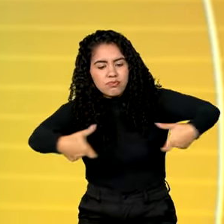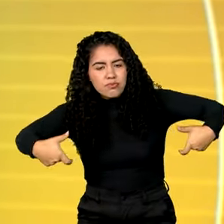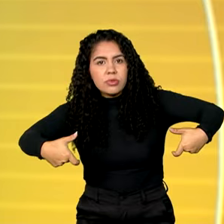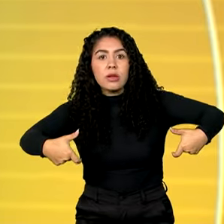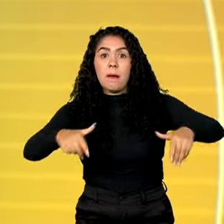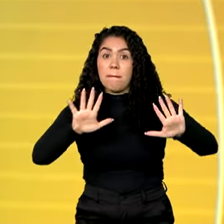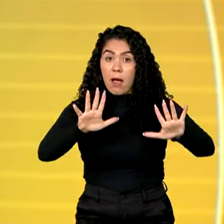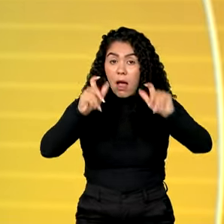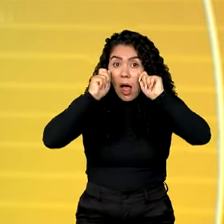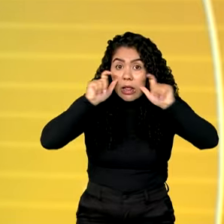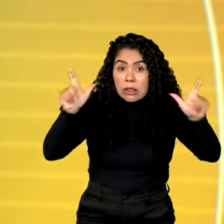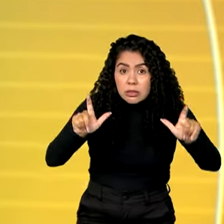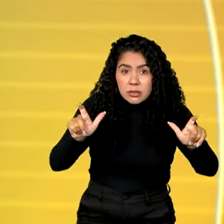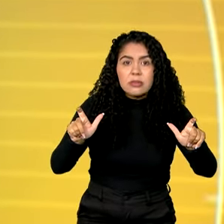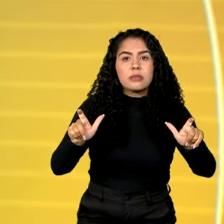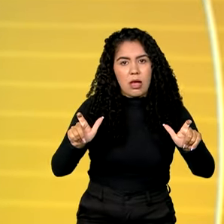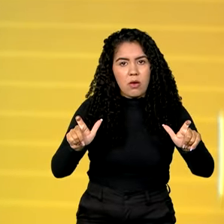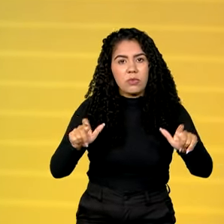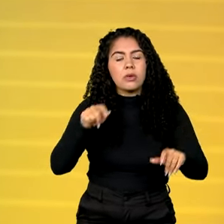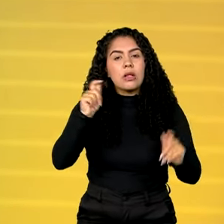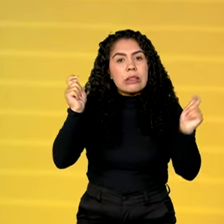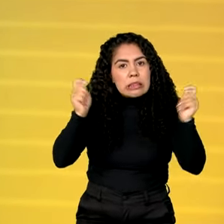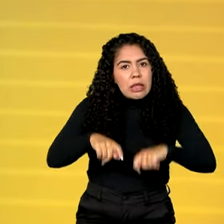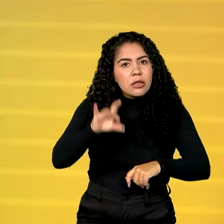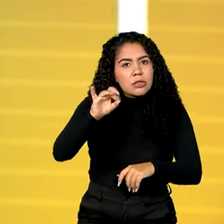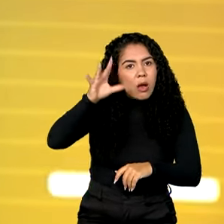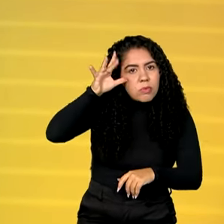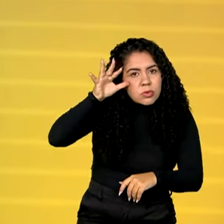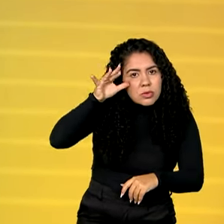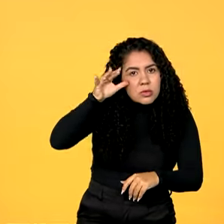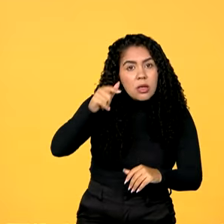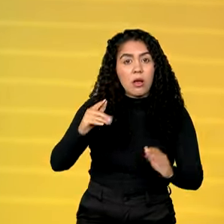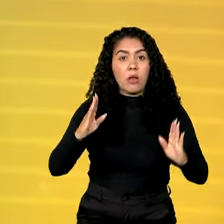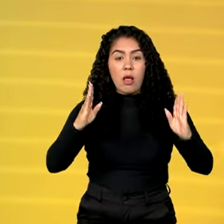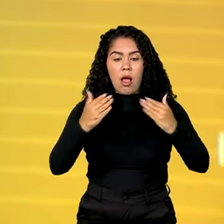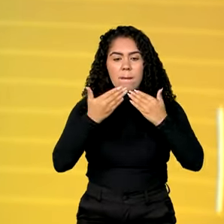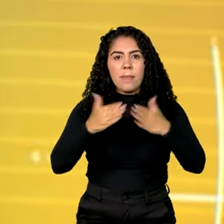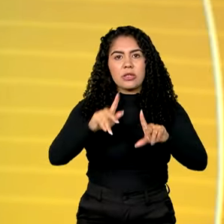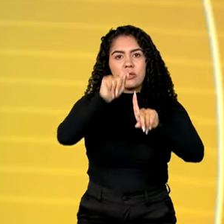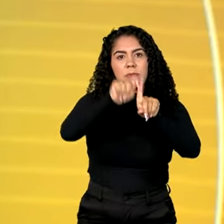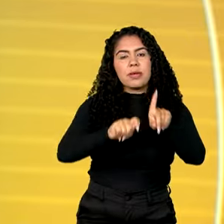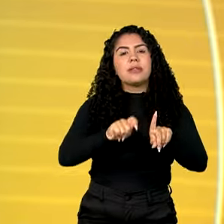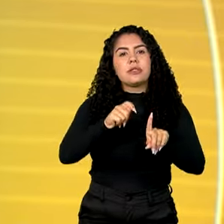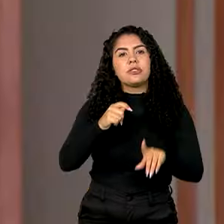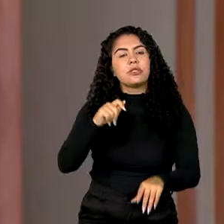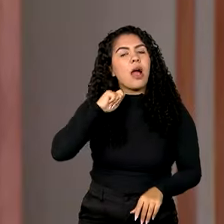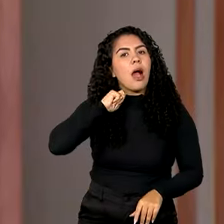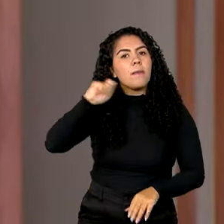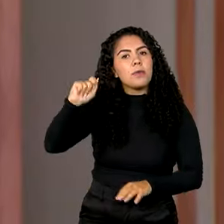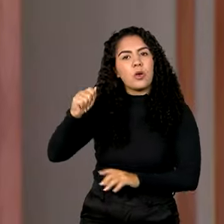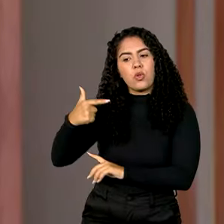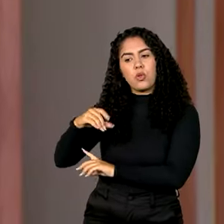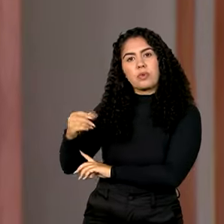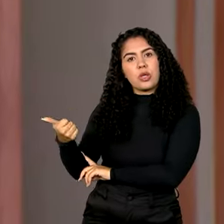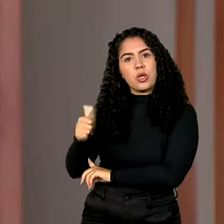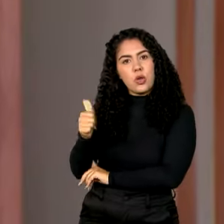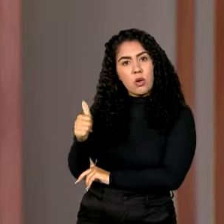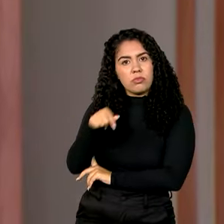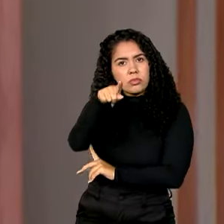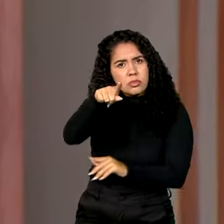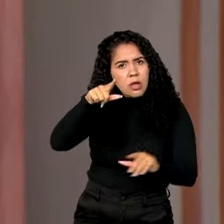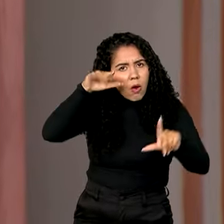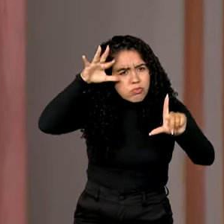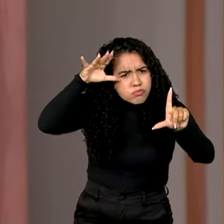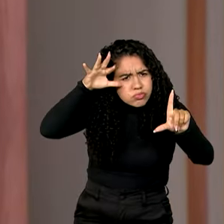Mas atenção, só é possível consultar recalls feitos a partir de abril de 2011. E se você consultou